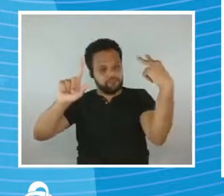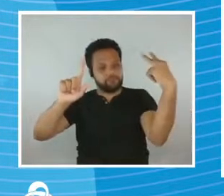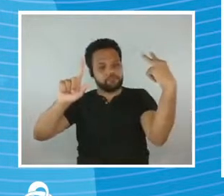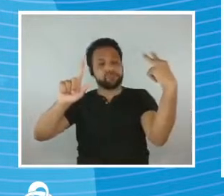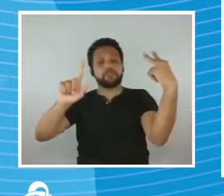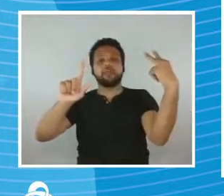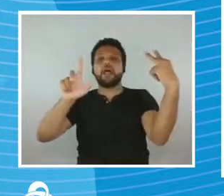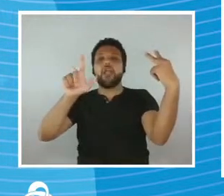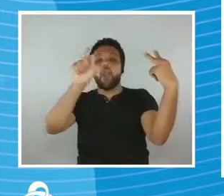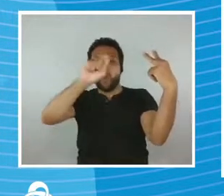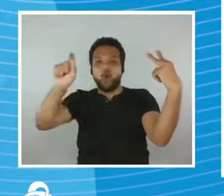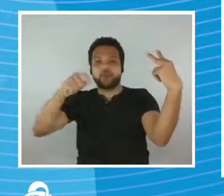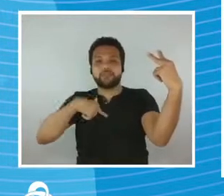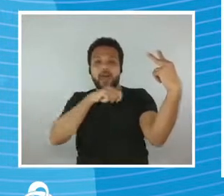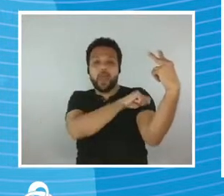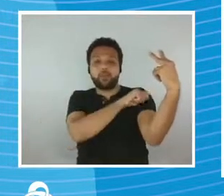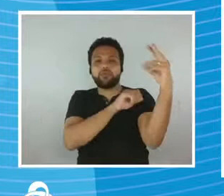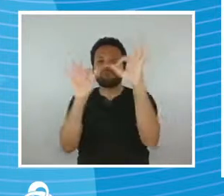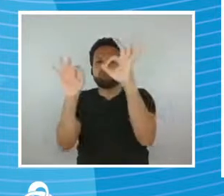Os olhos e a lousa.